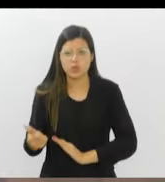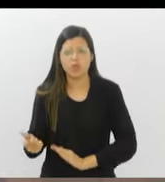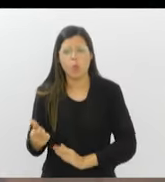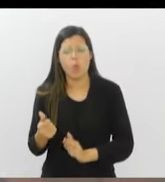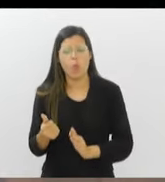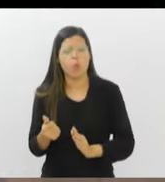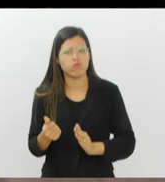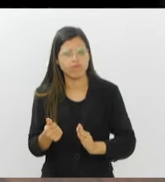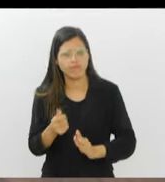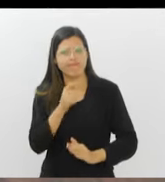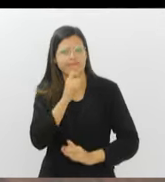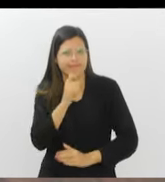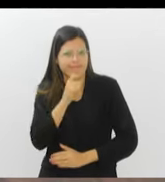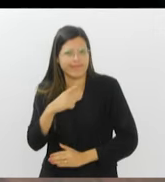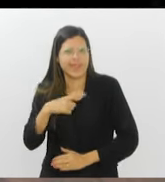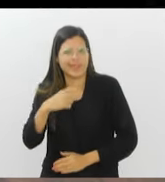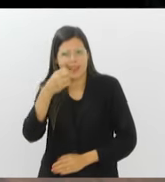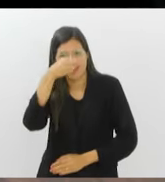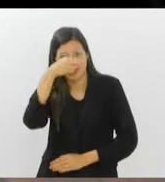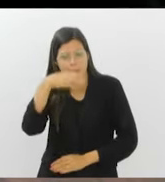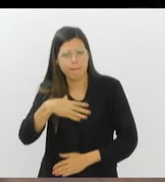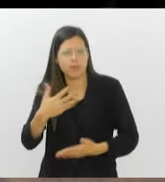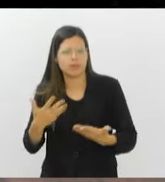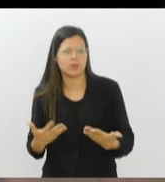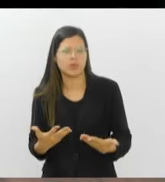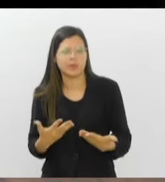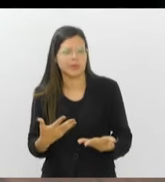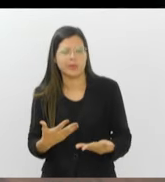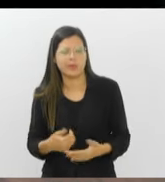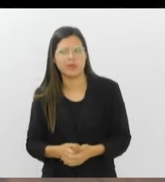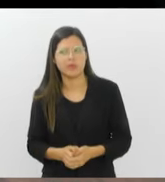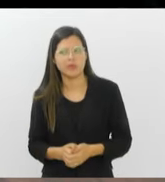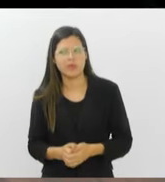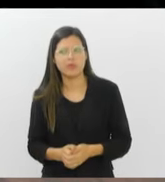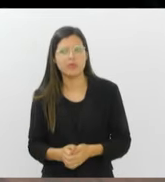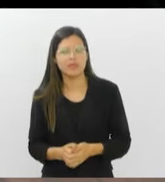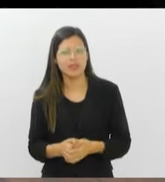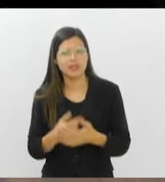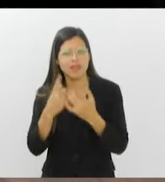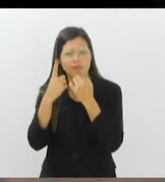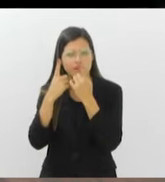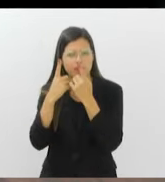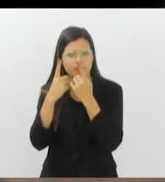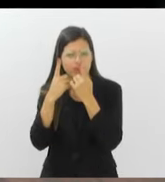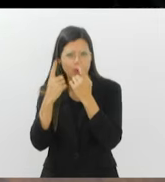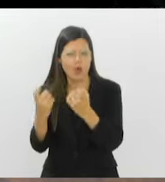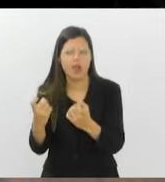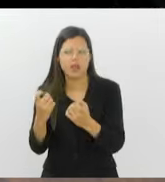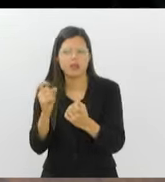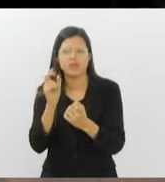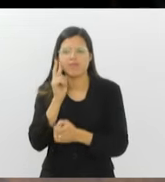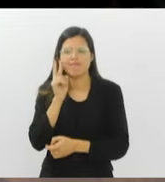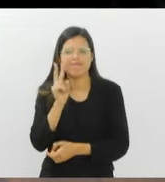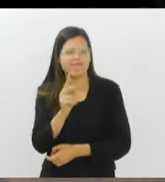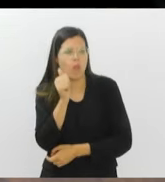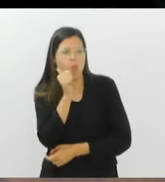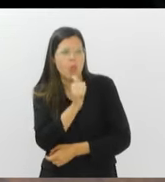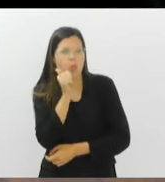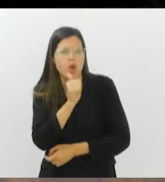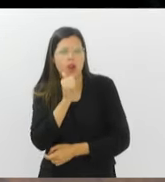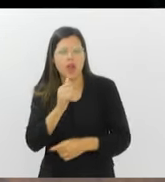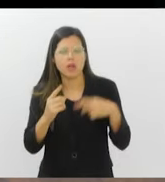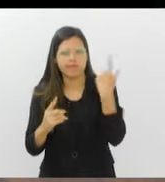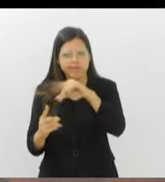esse grande absurdo, que é essa barbaridade de ver mulheres sendo agredidas por aqueles